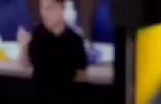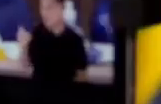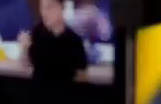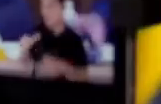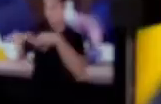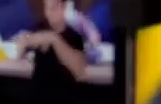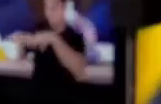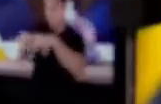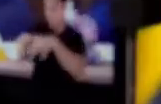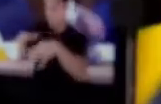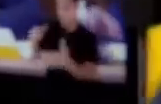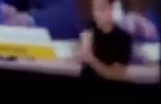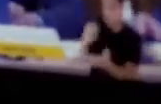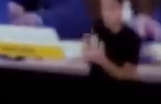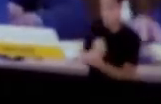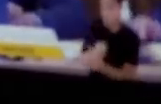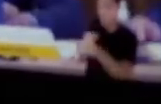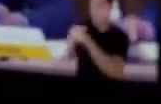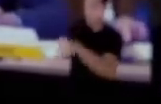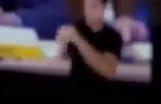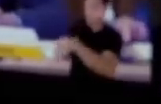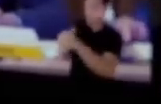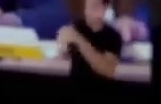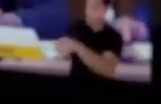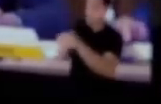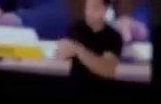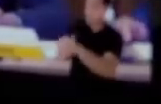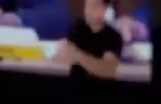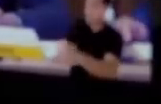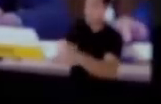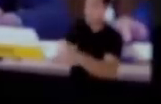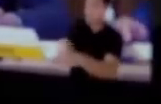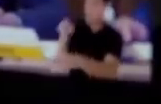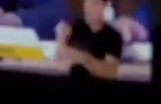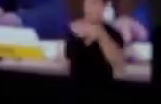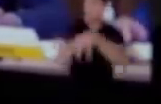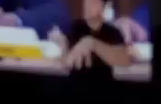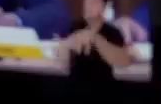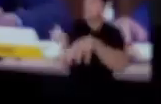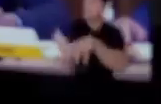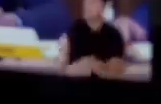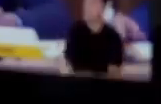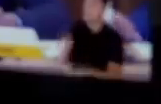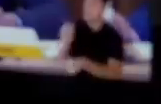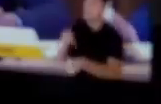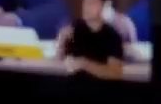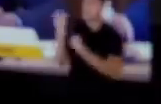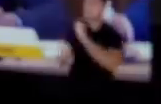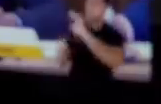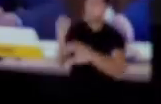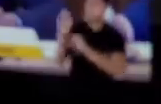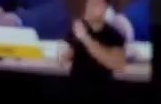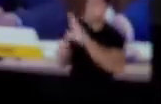em direção do congresso com intuição de invadir depredar prédios públicos e que no meio